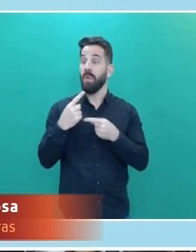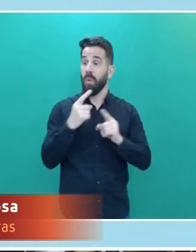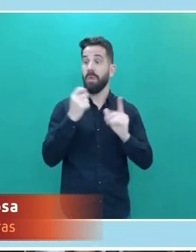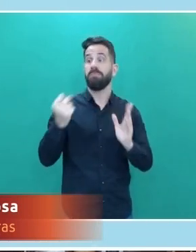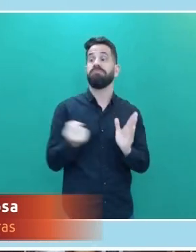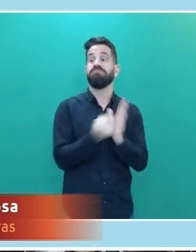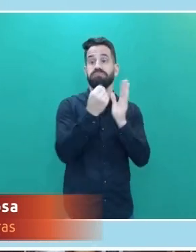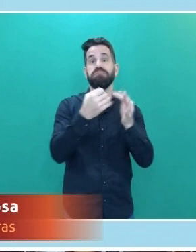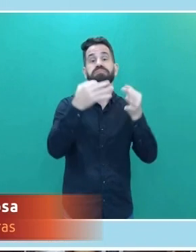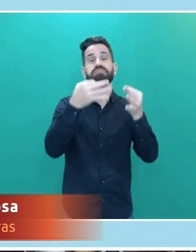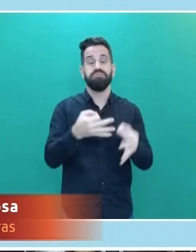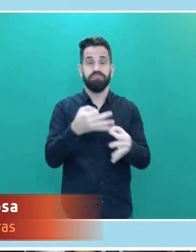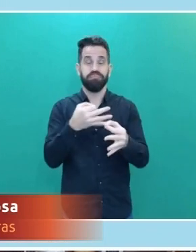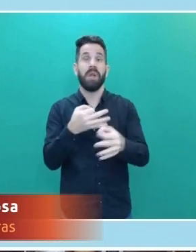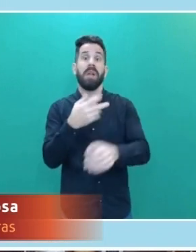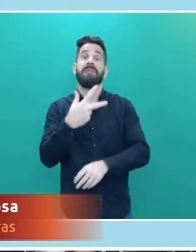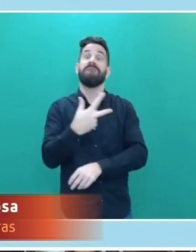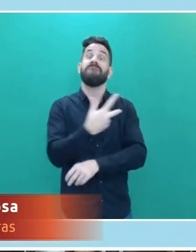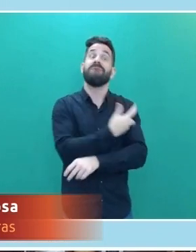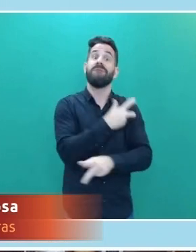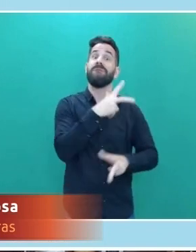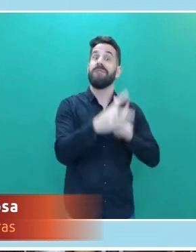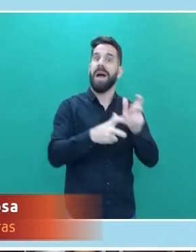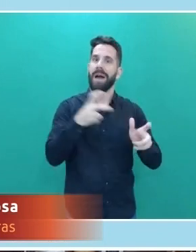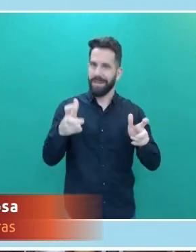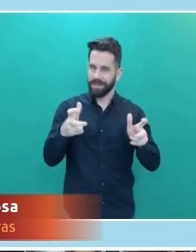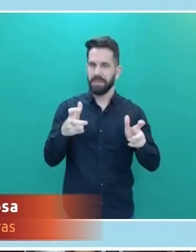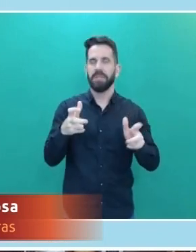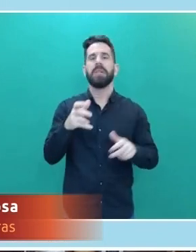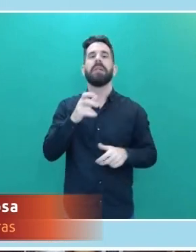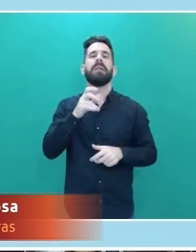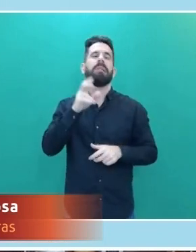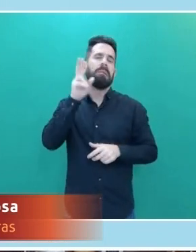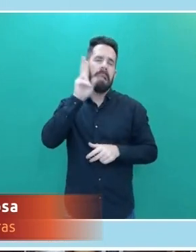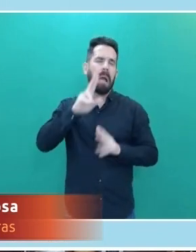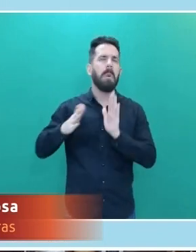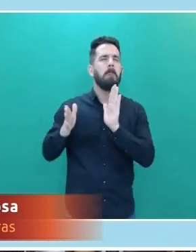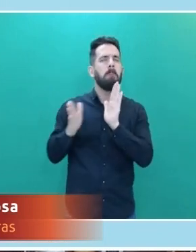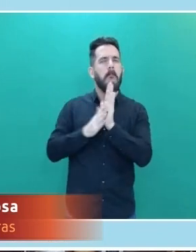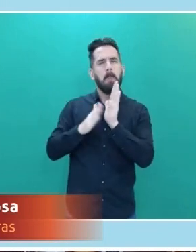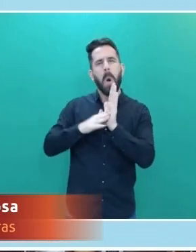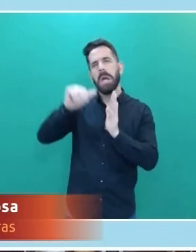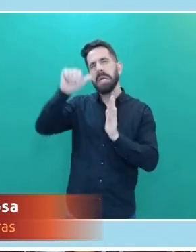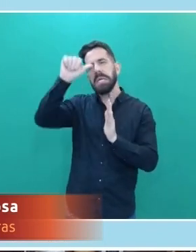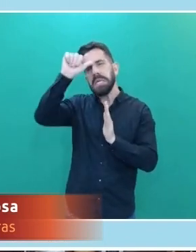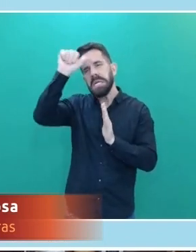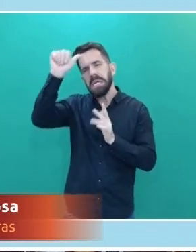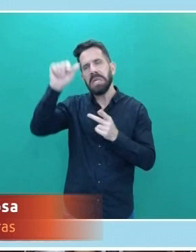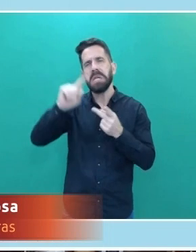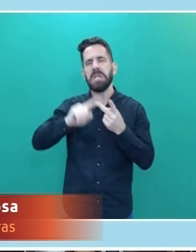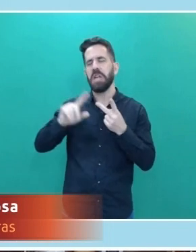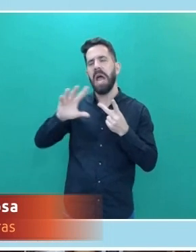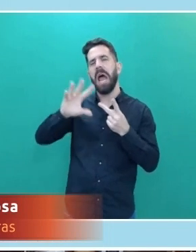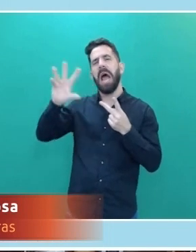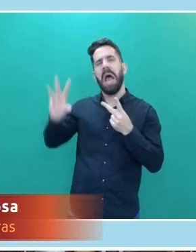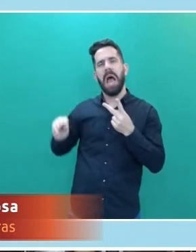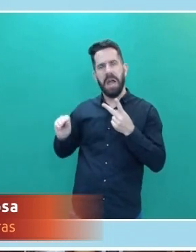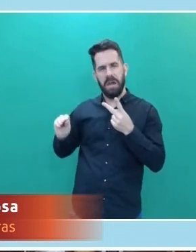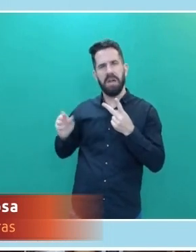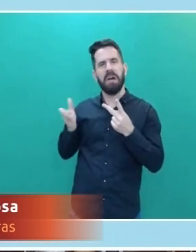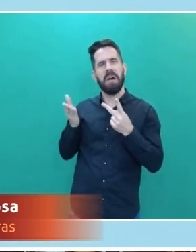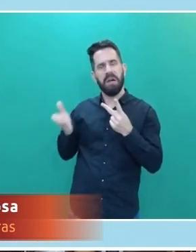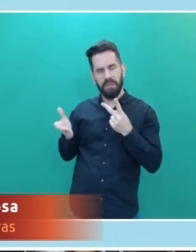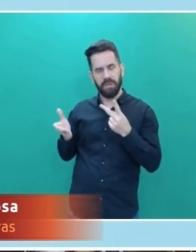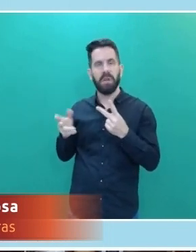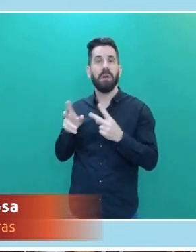proposta da Índia, por exemplo, e com a África do Sul, que eram países que o Brasil constantemente cooperava, como a professora Andréa